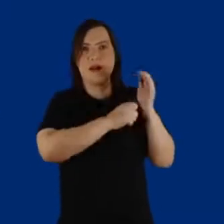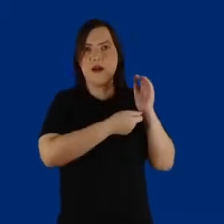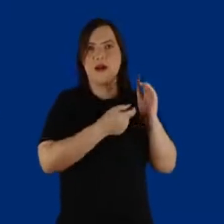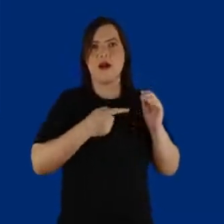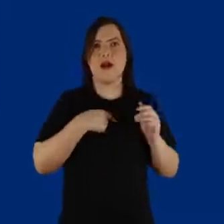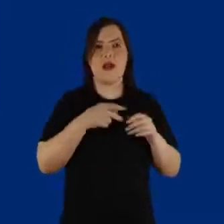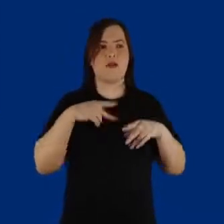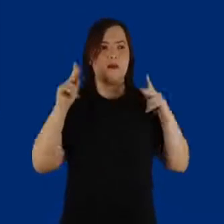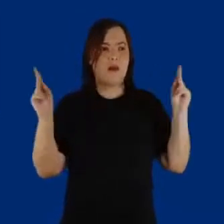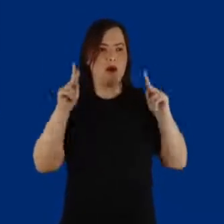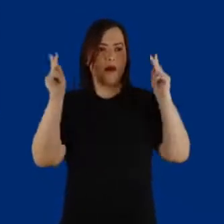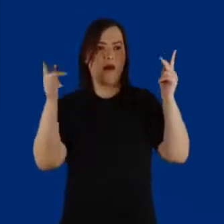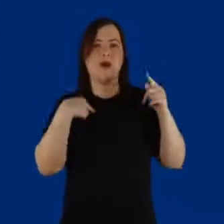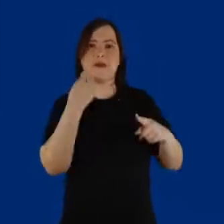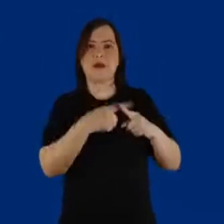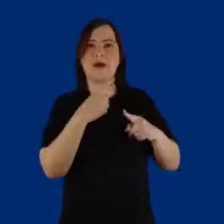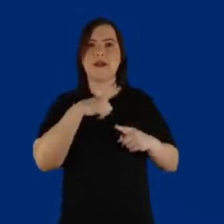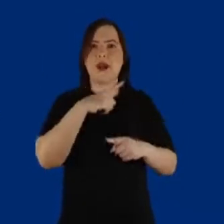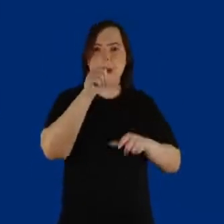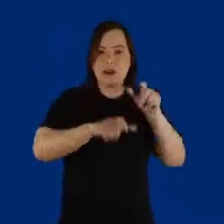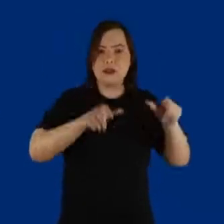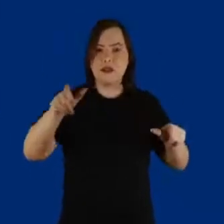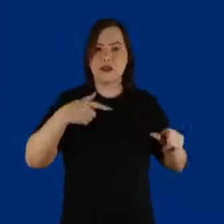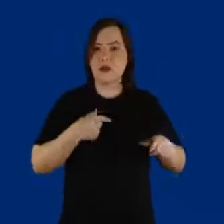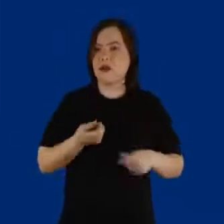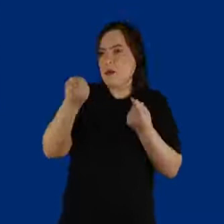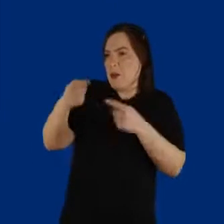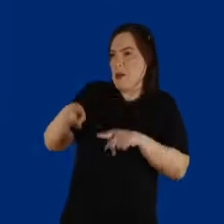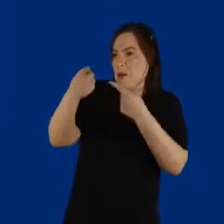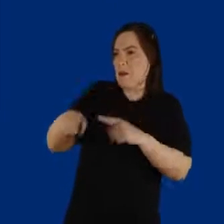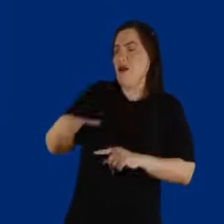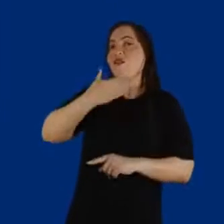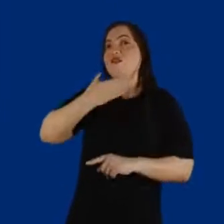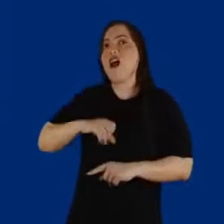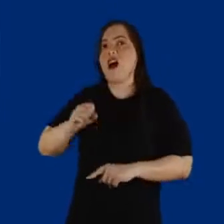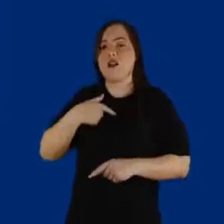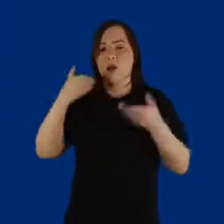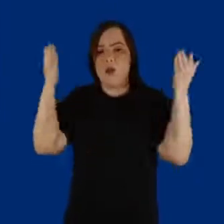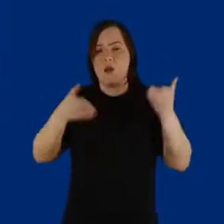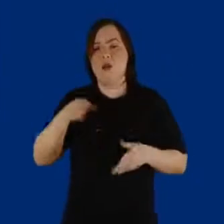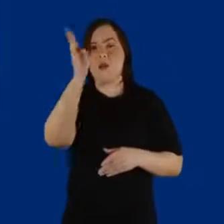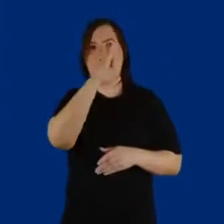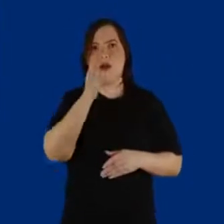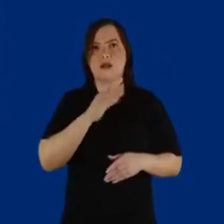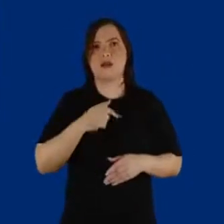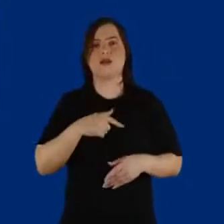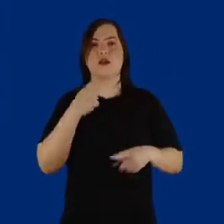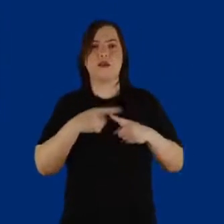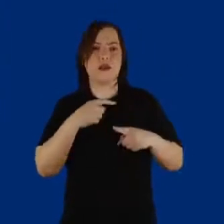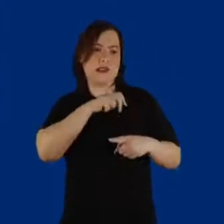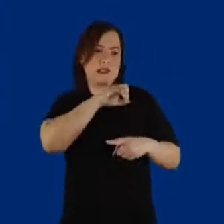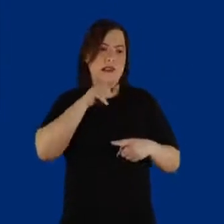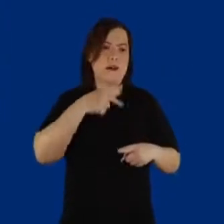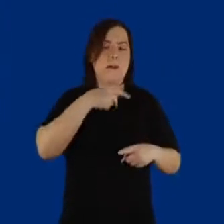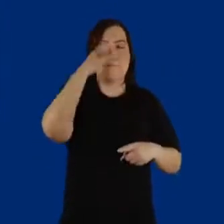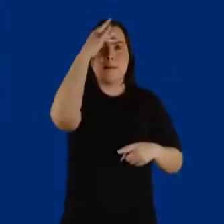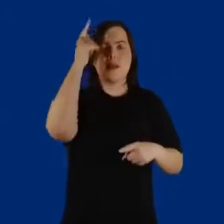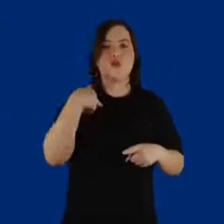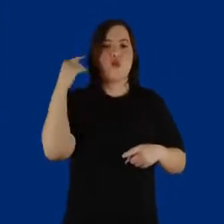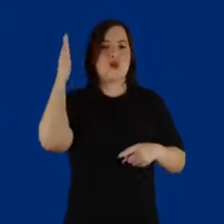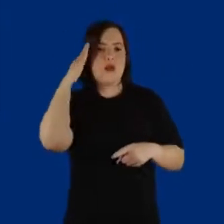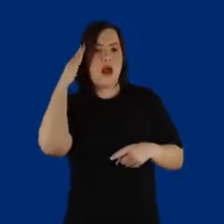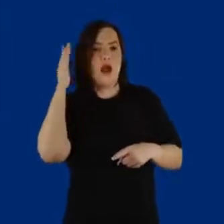viu, gente? Por isso que tem tanta gente atacando o Paulo Freire no Brasil atualmente. Porque se o brasileiro entende que o negócio é